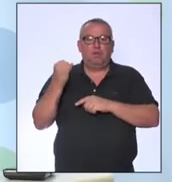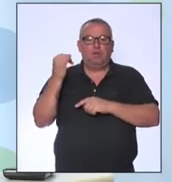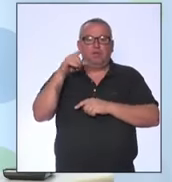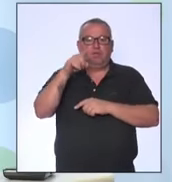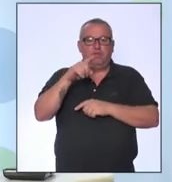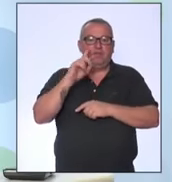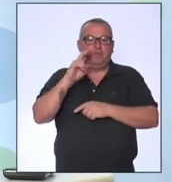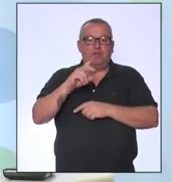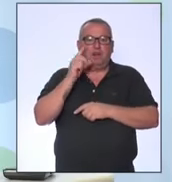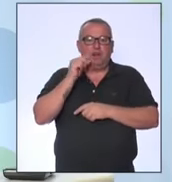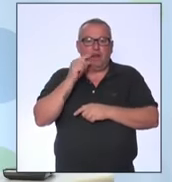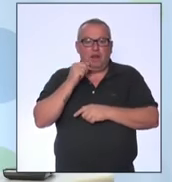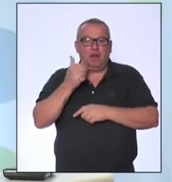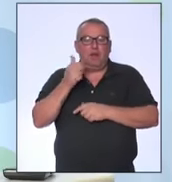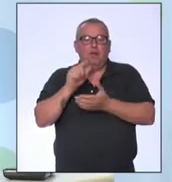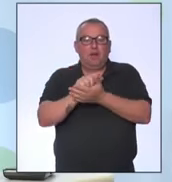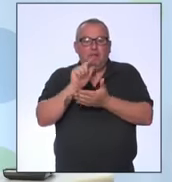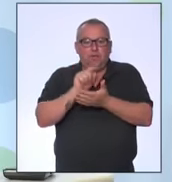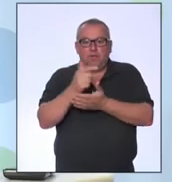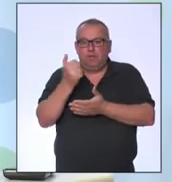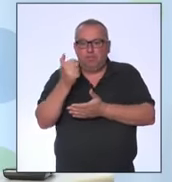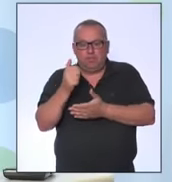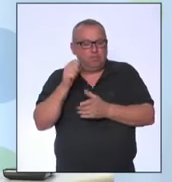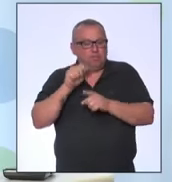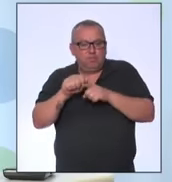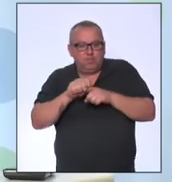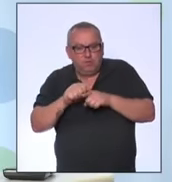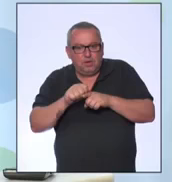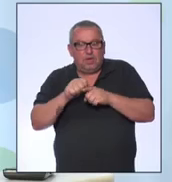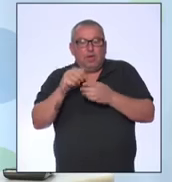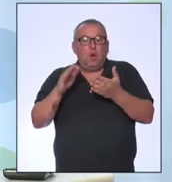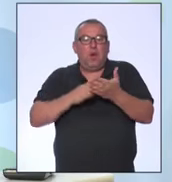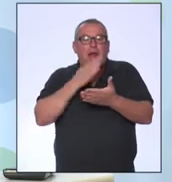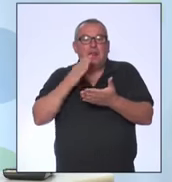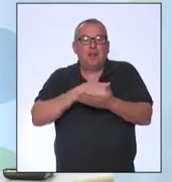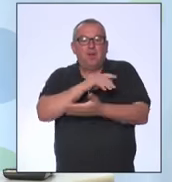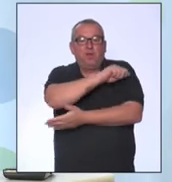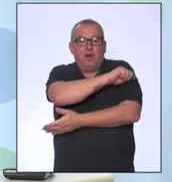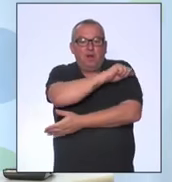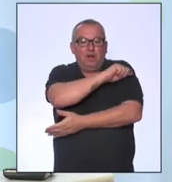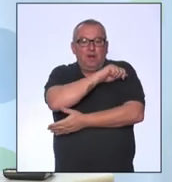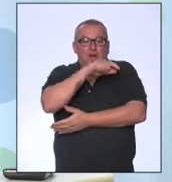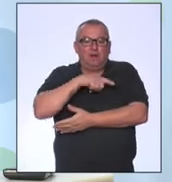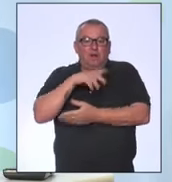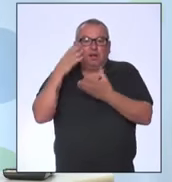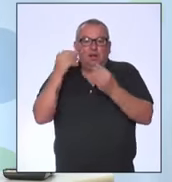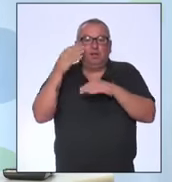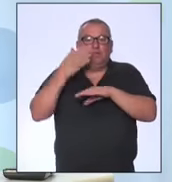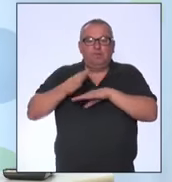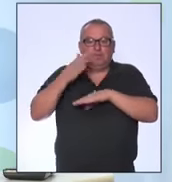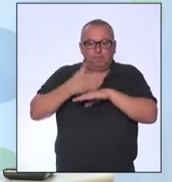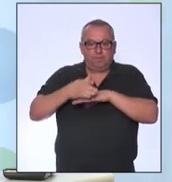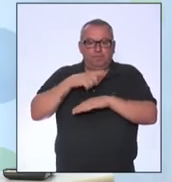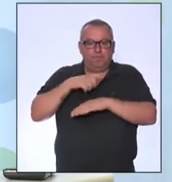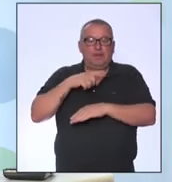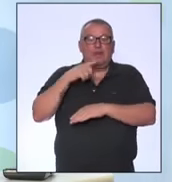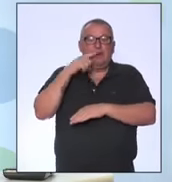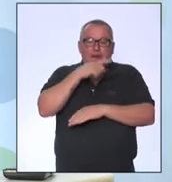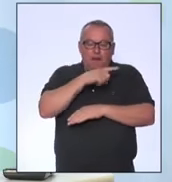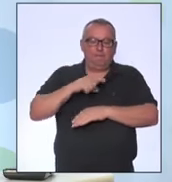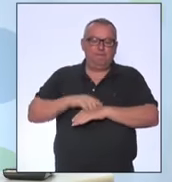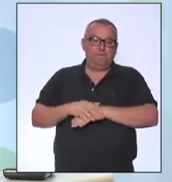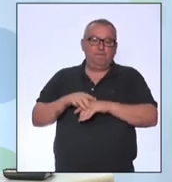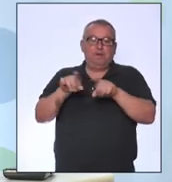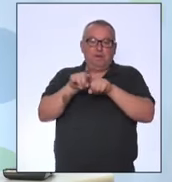você pegue lápis, caderno, papel, caneta e o caderno do aluno. Inclusive, tem muitas atividades hoje que estarão no caderno do aluno,